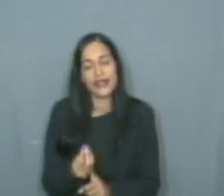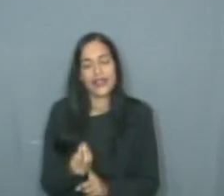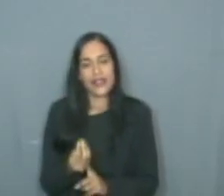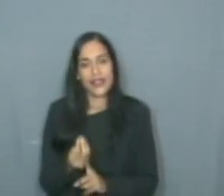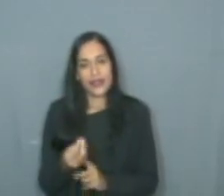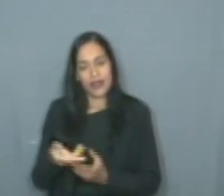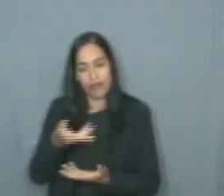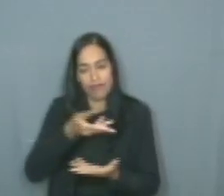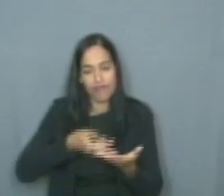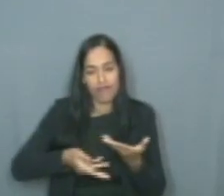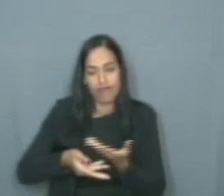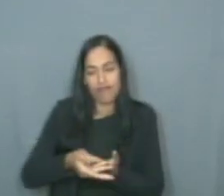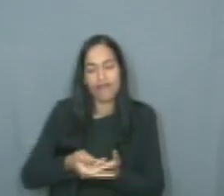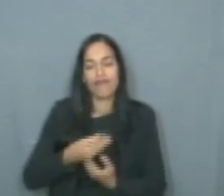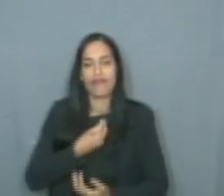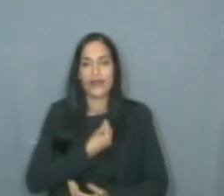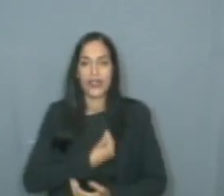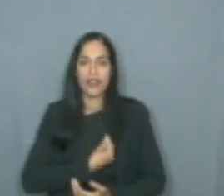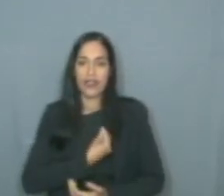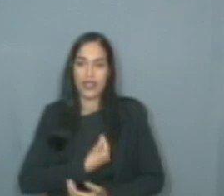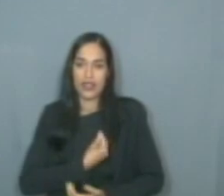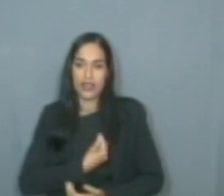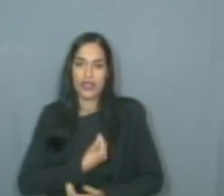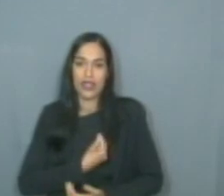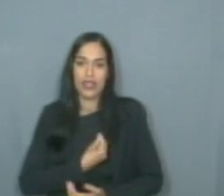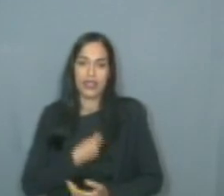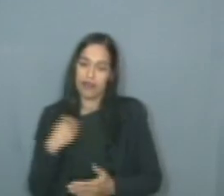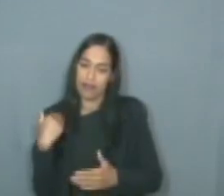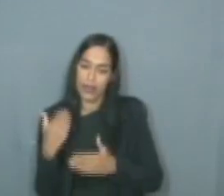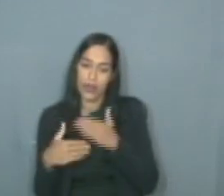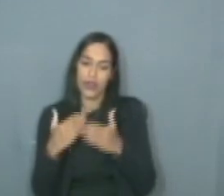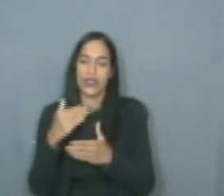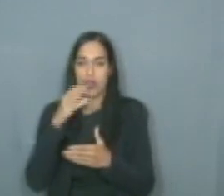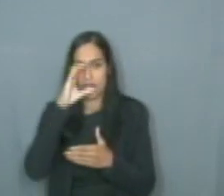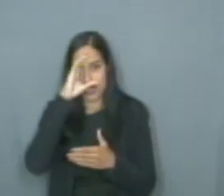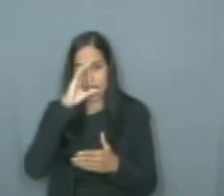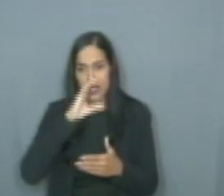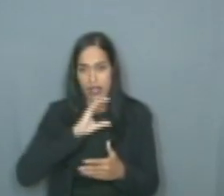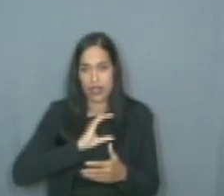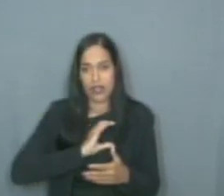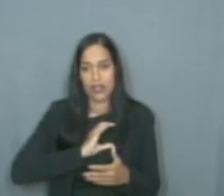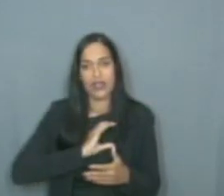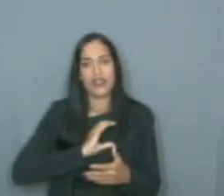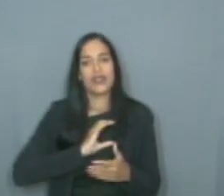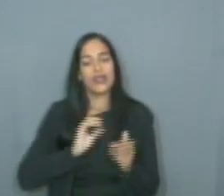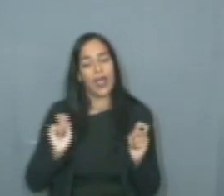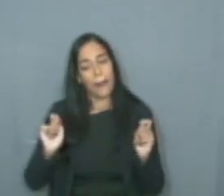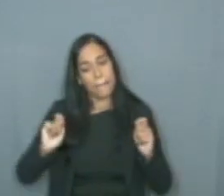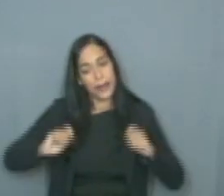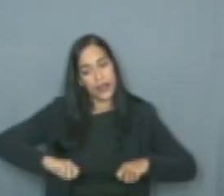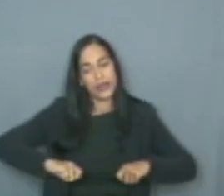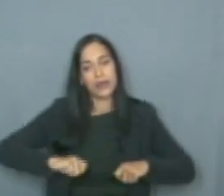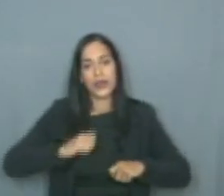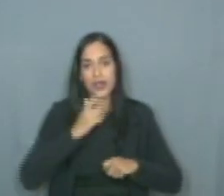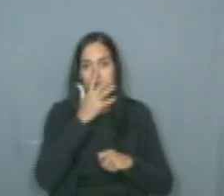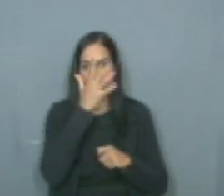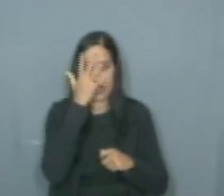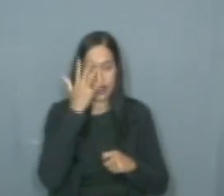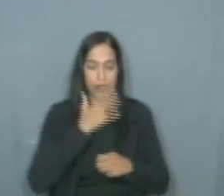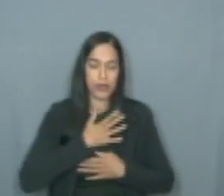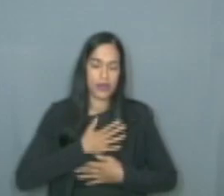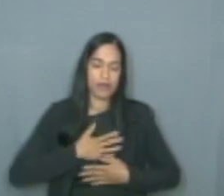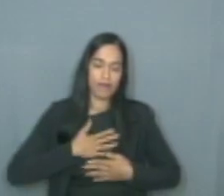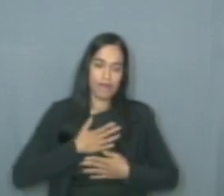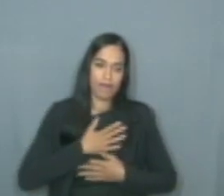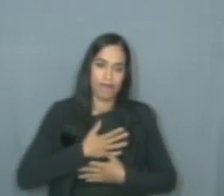convivência, como reconstrução de cidadanias e como a possibilidade das pessoas serem felizes.